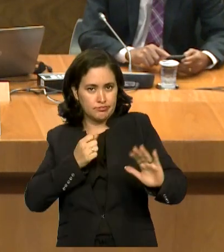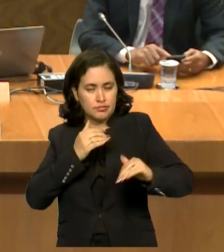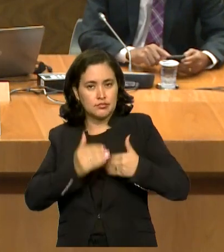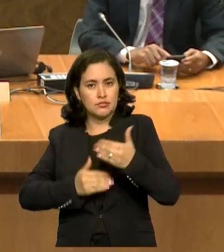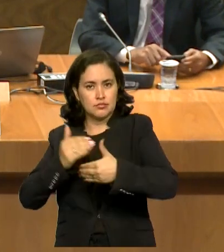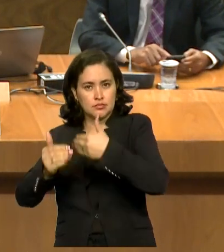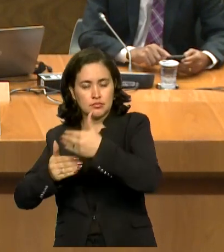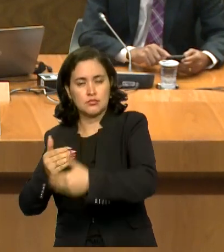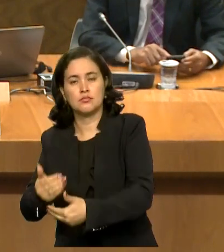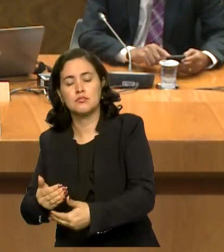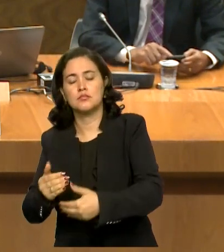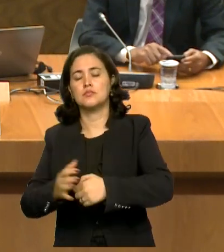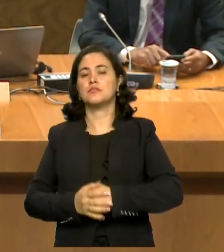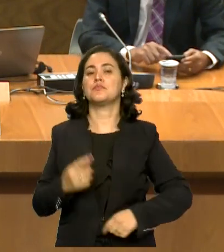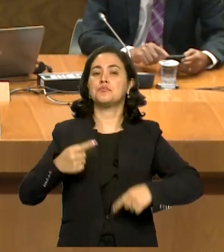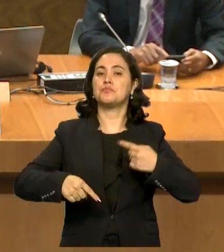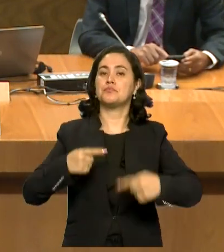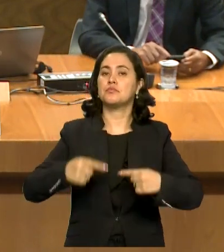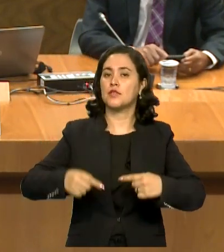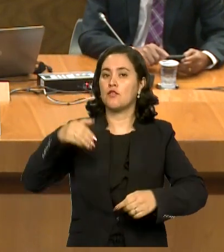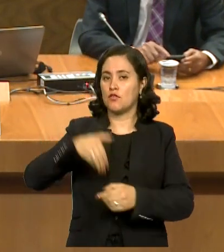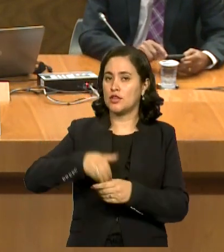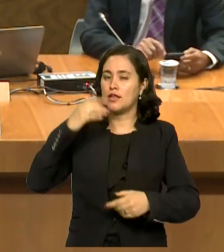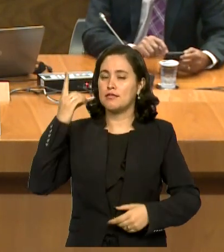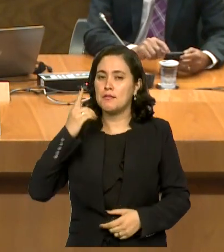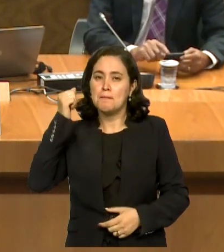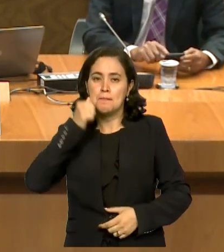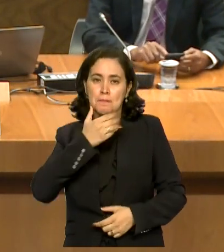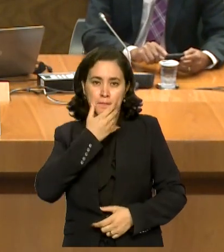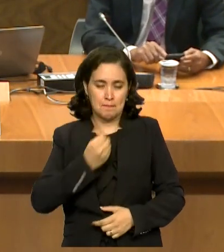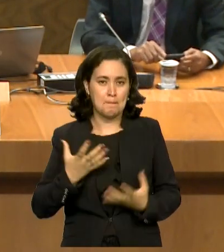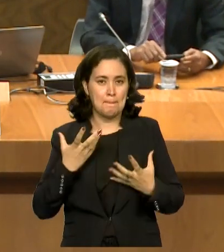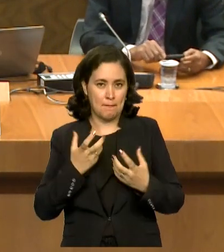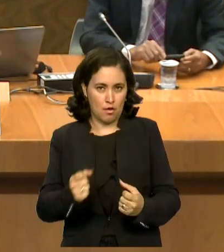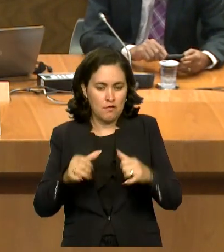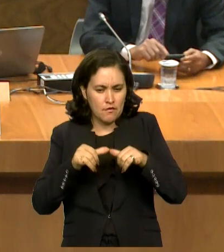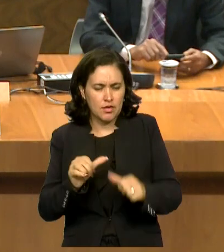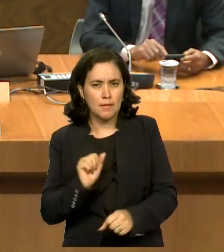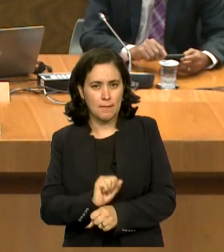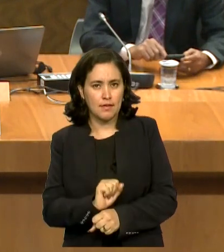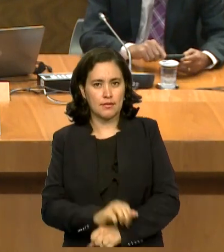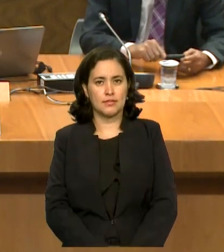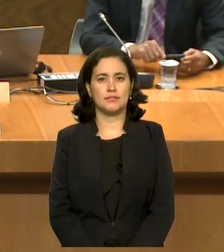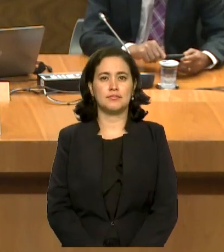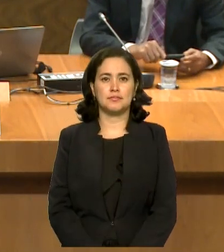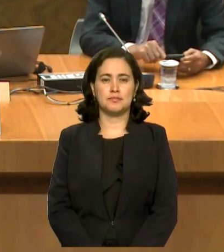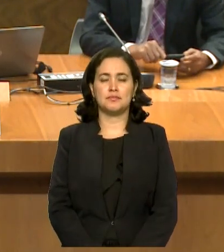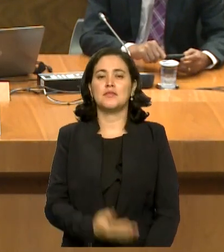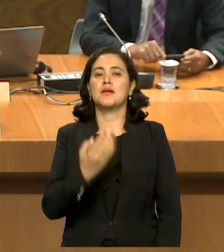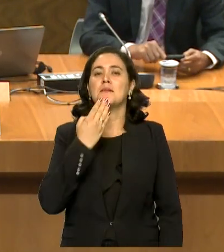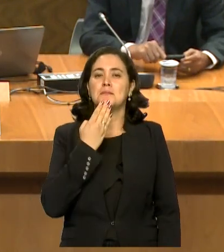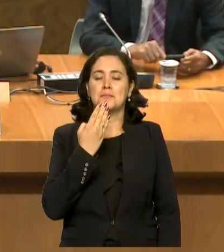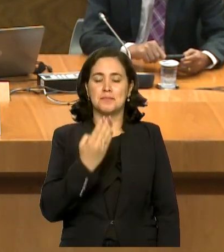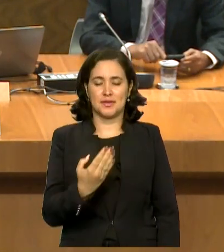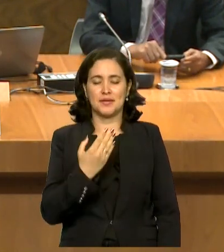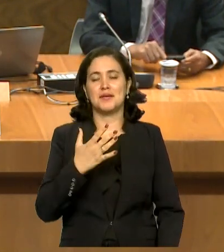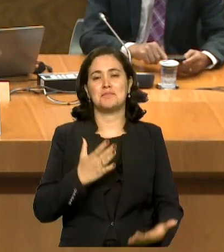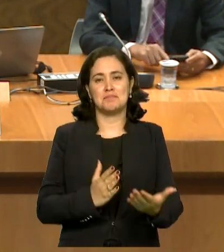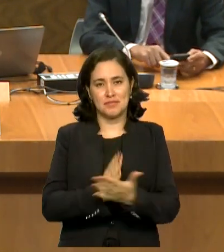em votação, os deputados e deputadas que aprovam permaneçam como estão. Requerimento